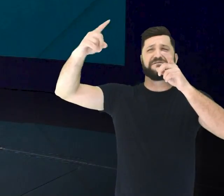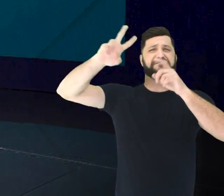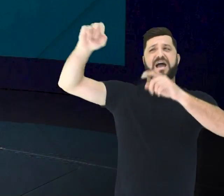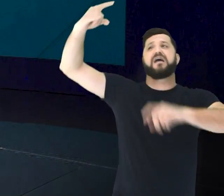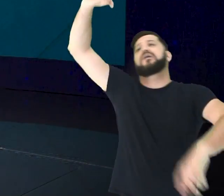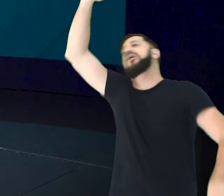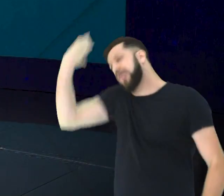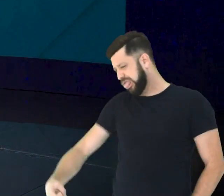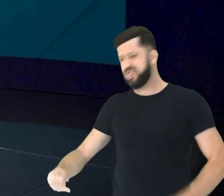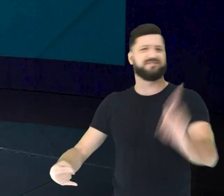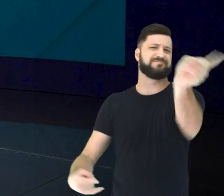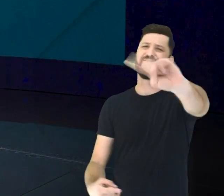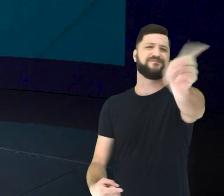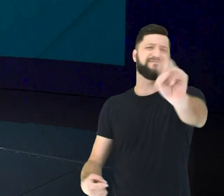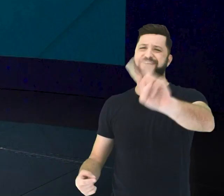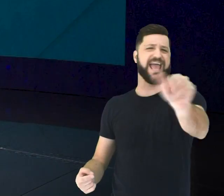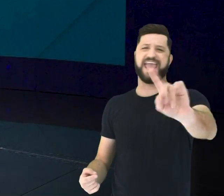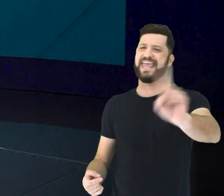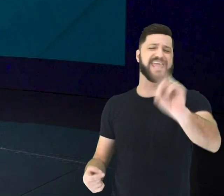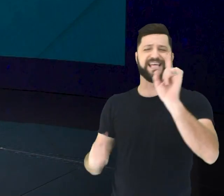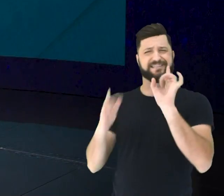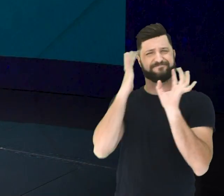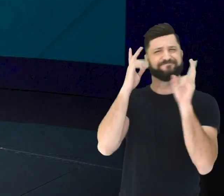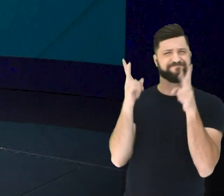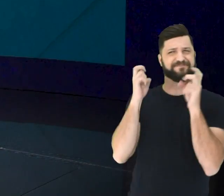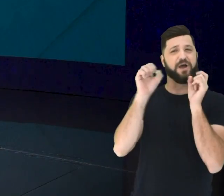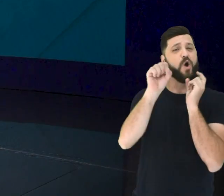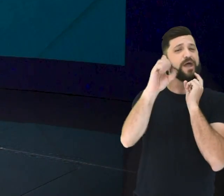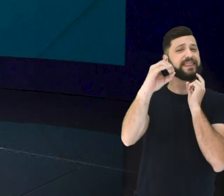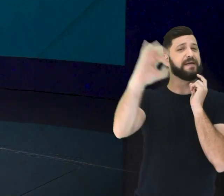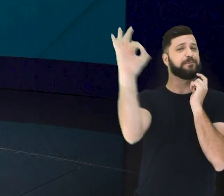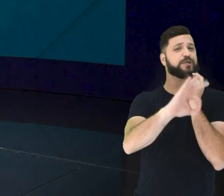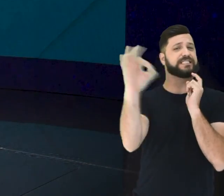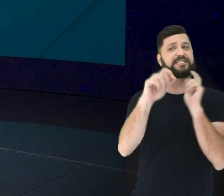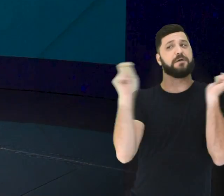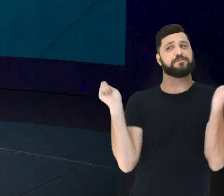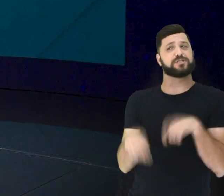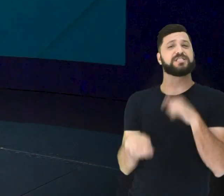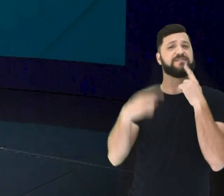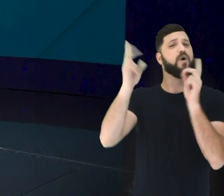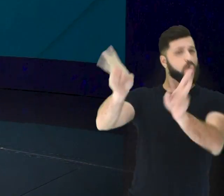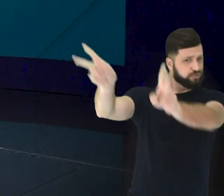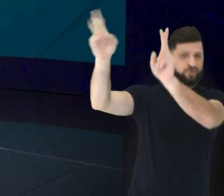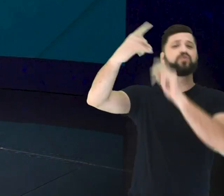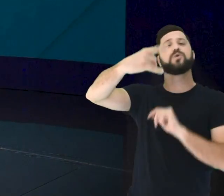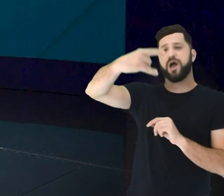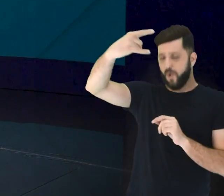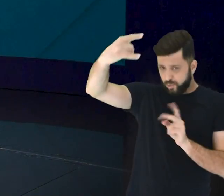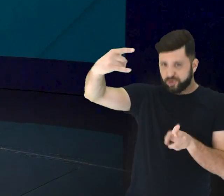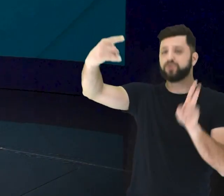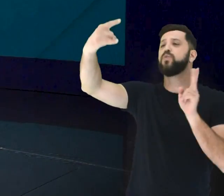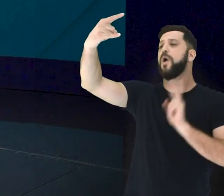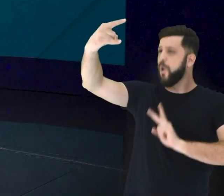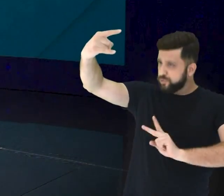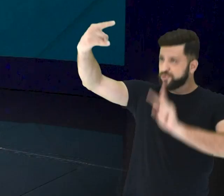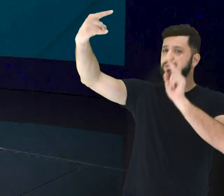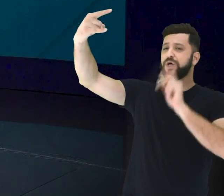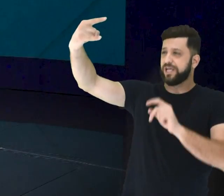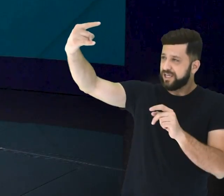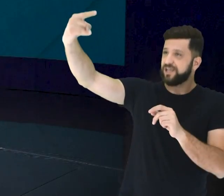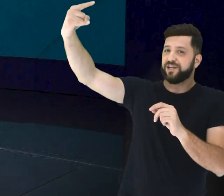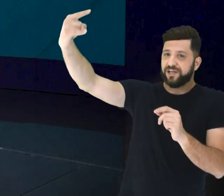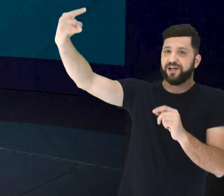composição de que andas a favor uma mudança de comportamento o mercado saindo de uma lateralidade saindo de uma estabilidade e